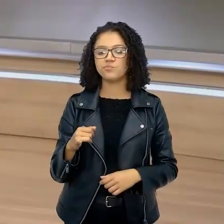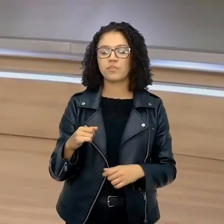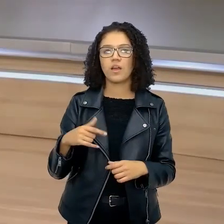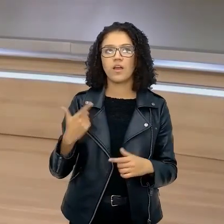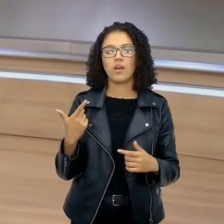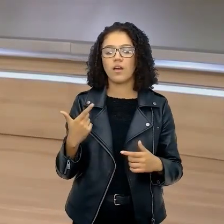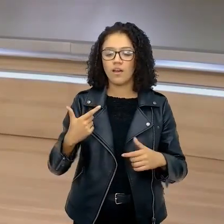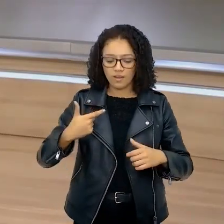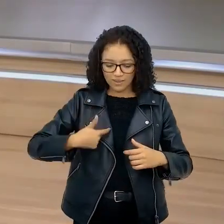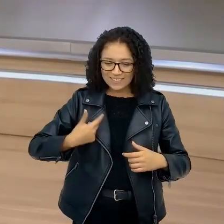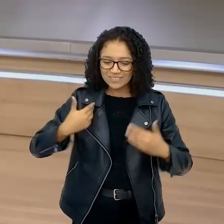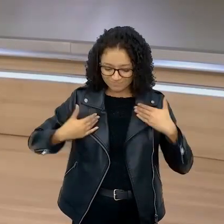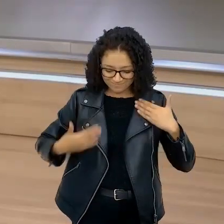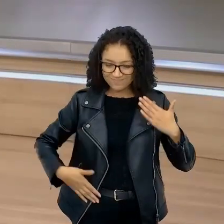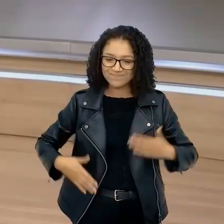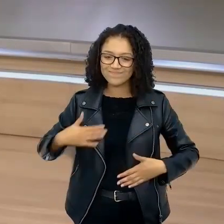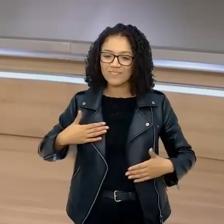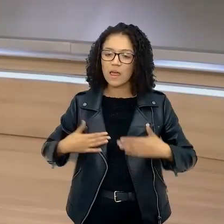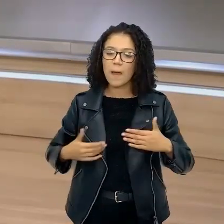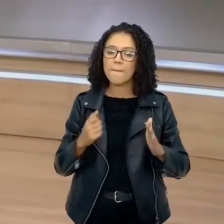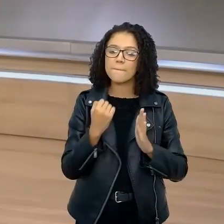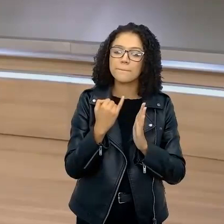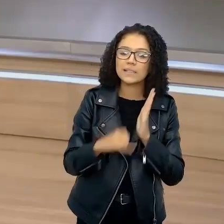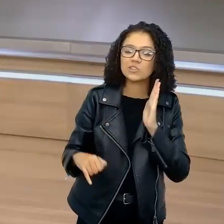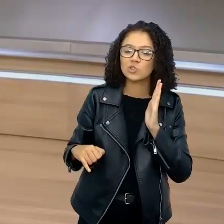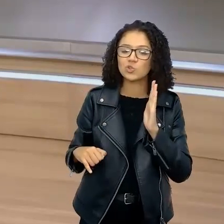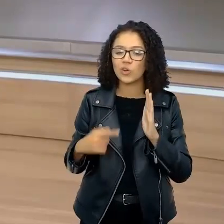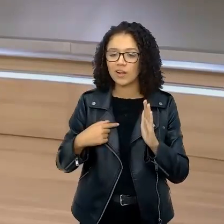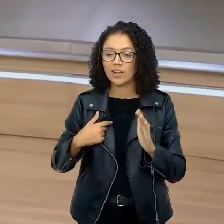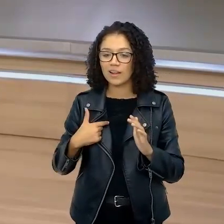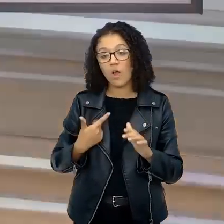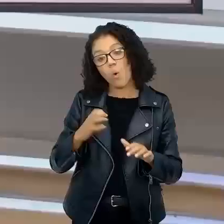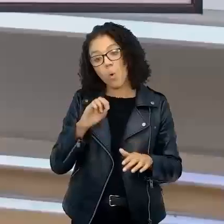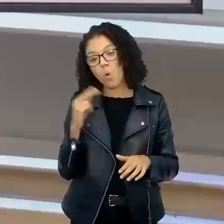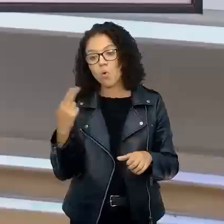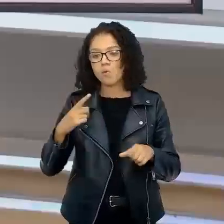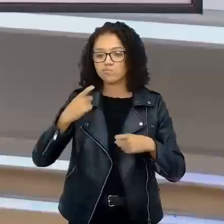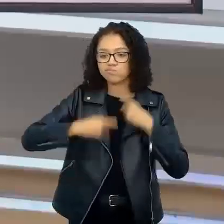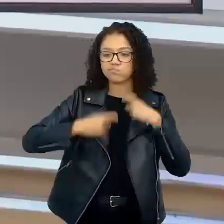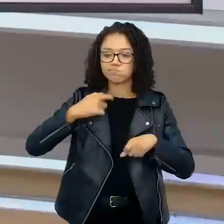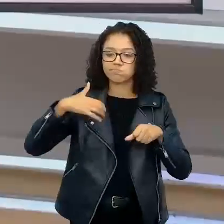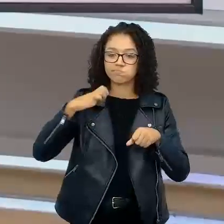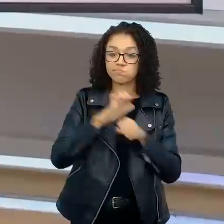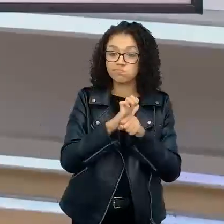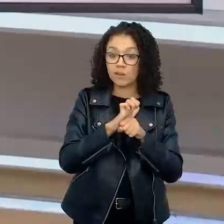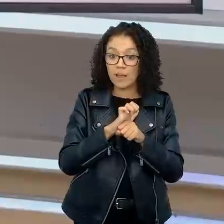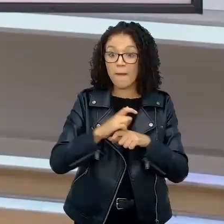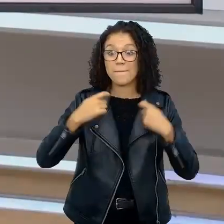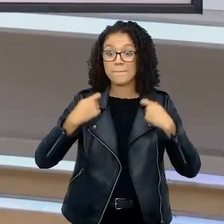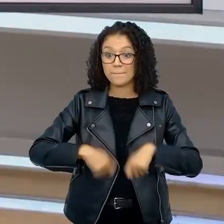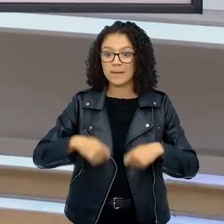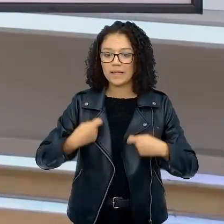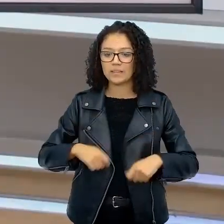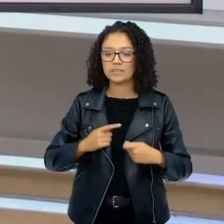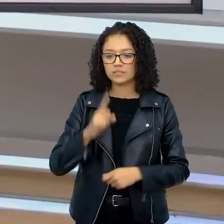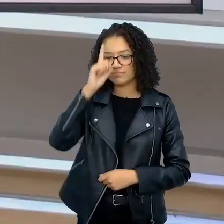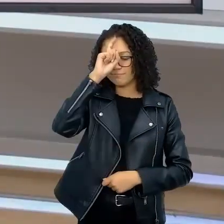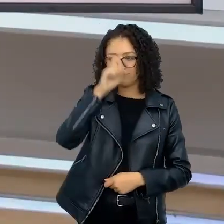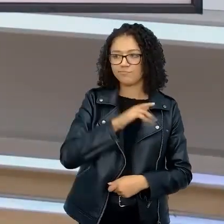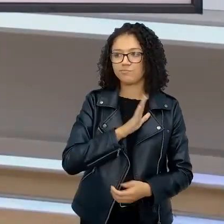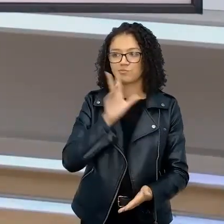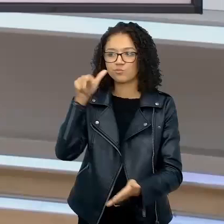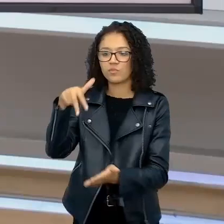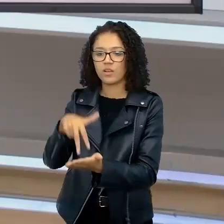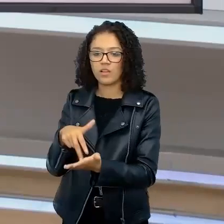ou está machucada e dela precisa de um cuidado muito específico na área hospitalar ou então para um